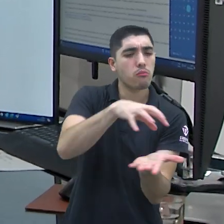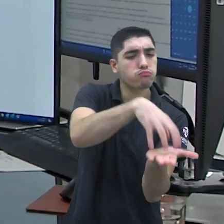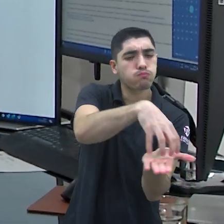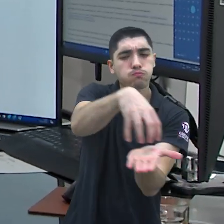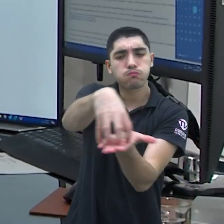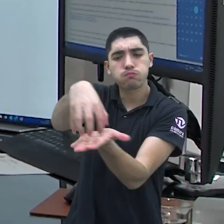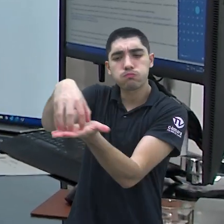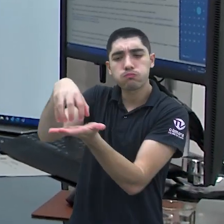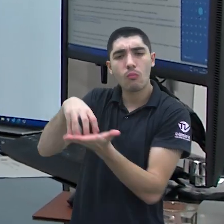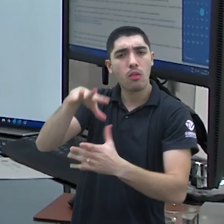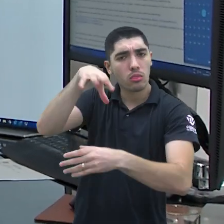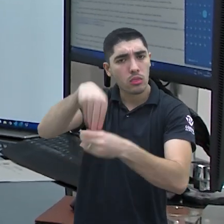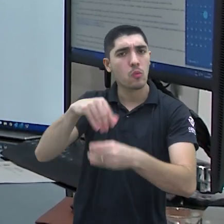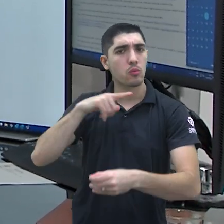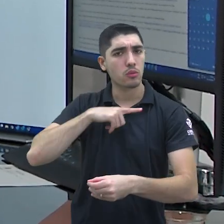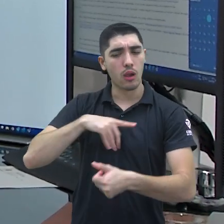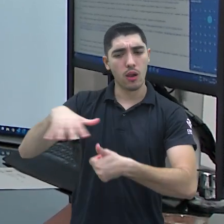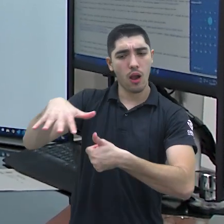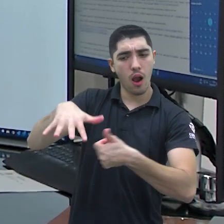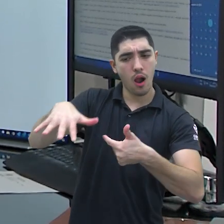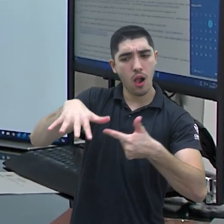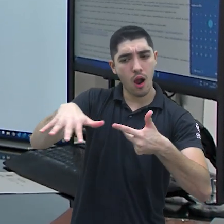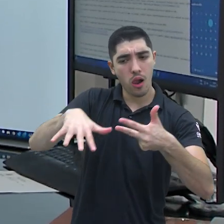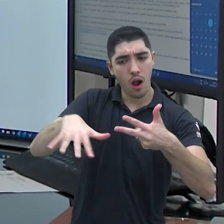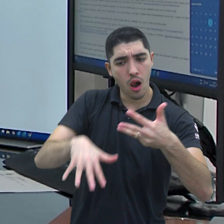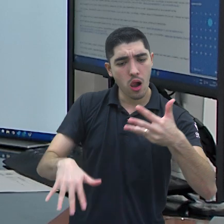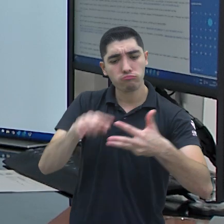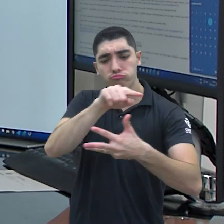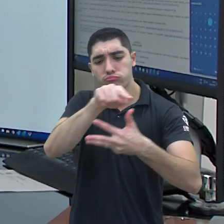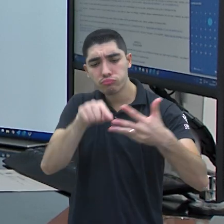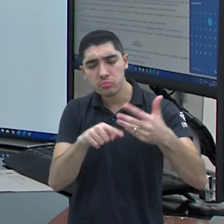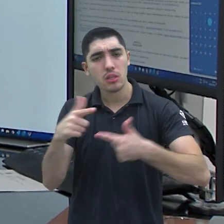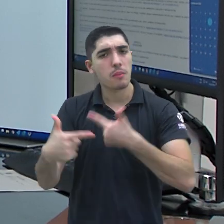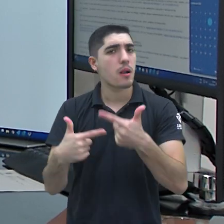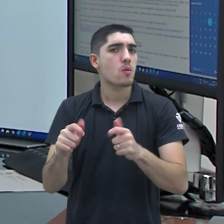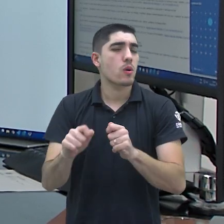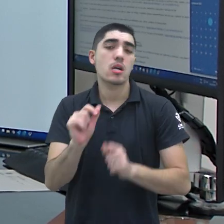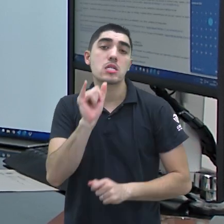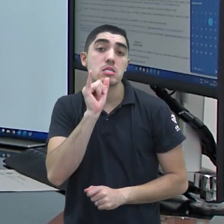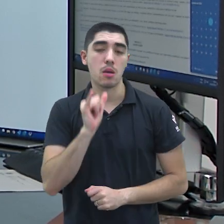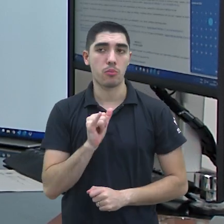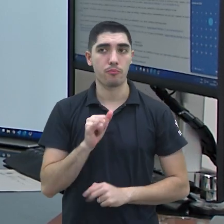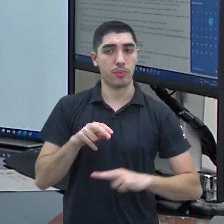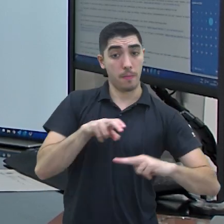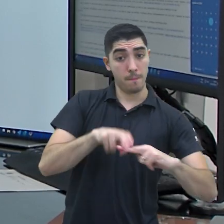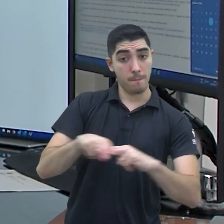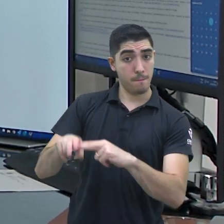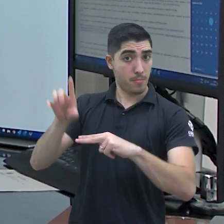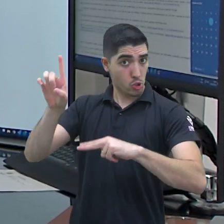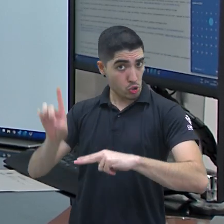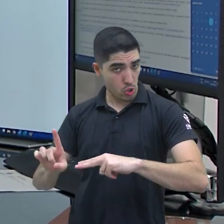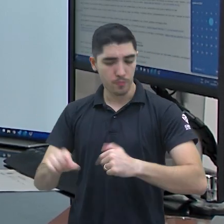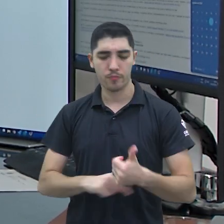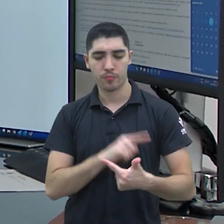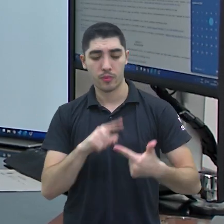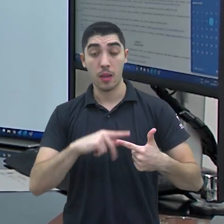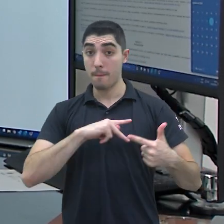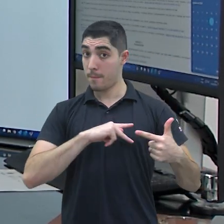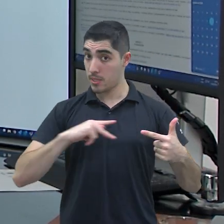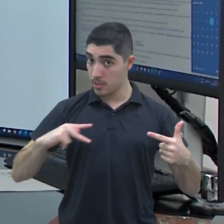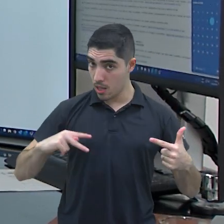órgãos, para que serve cada um dos seus órgãos, quais são as competências e como é que eles exercem essas competências. Por exemplo, a